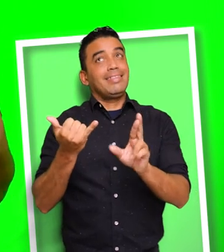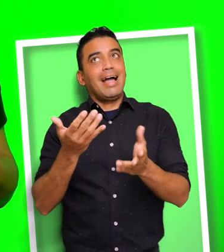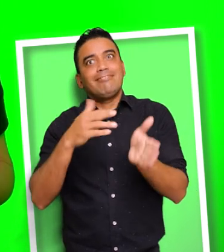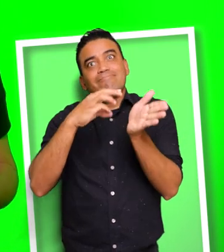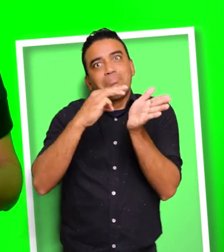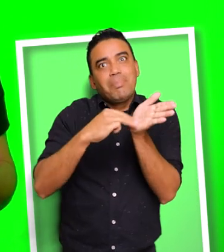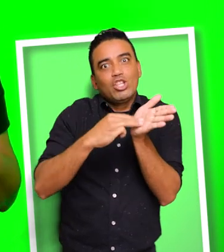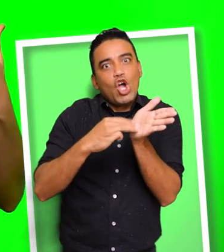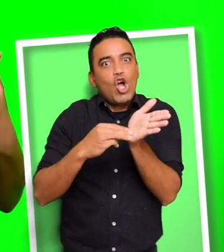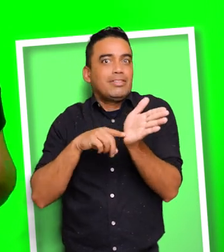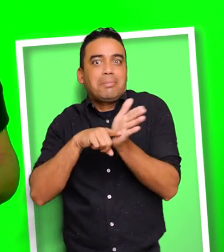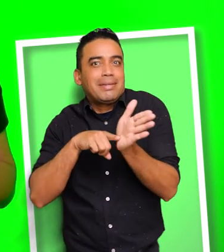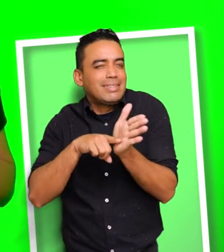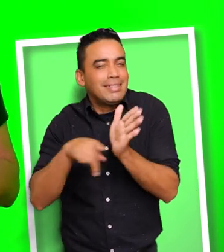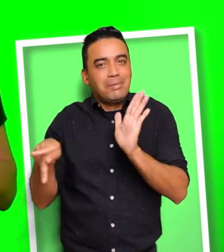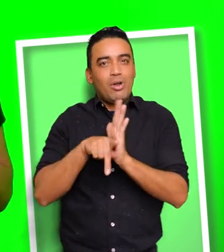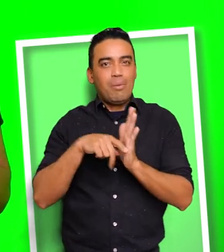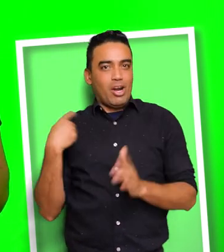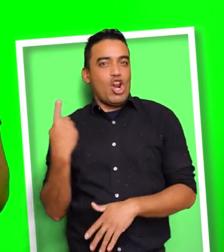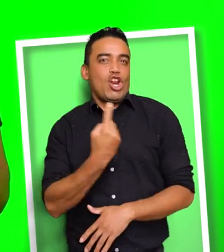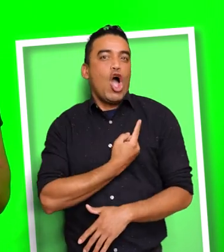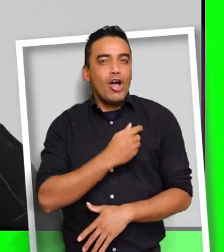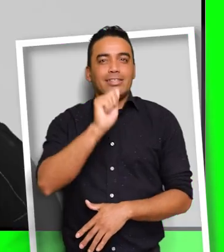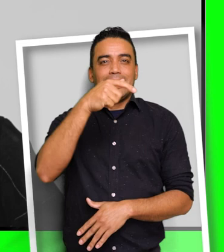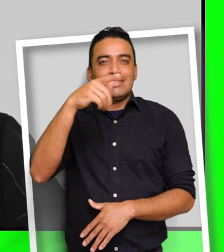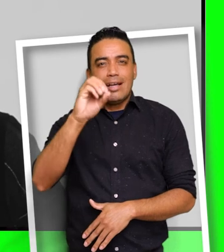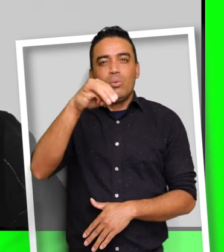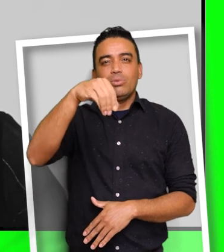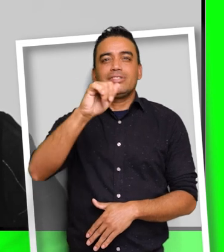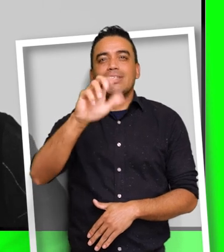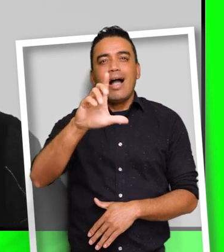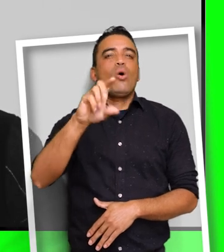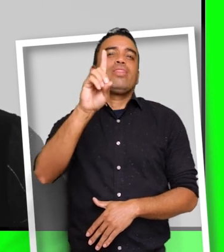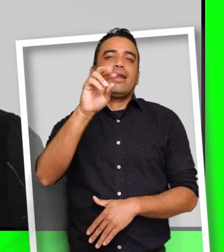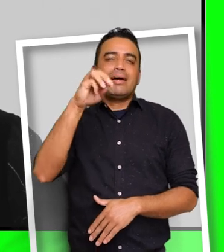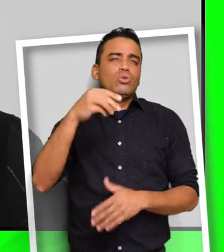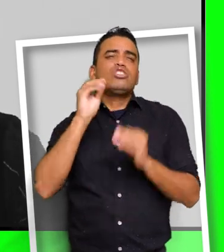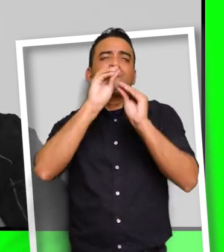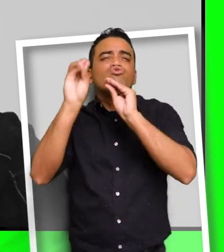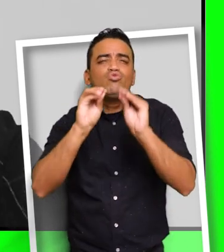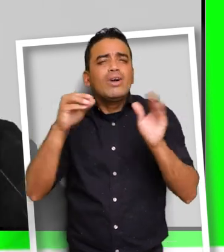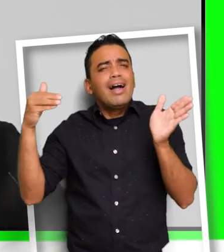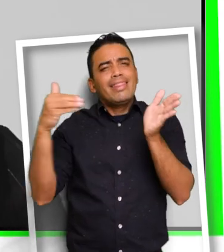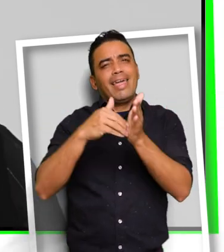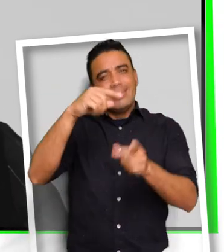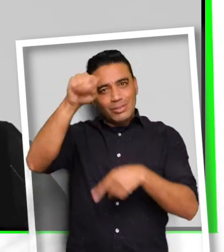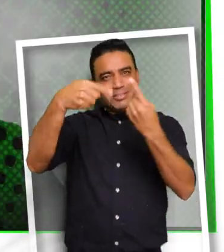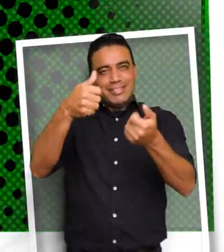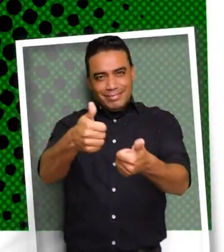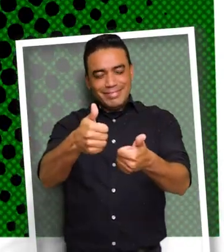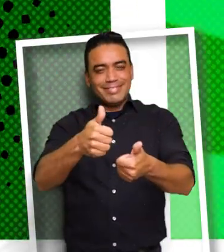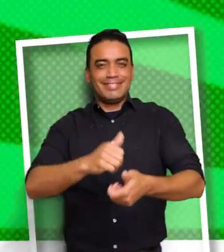essa metodologia e esse trabalho com a Ação Musical Dramatúrgica. É isso, um beijo grande, até a próxima.